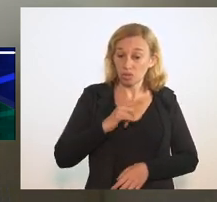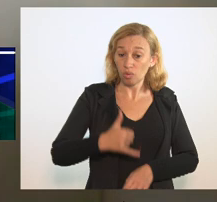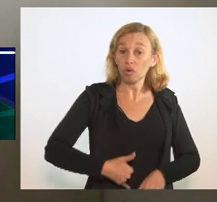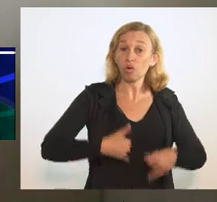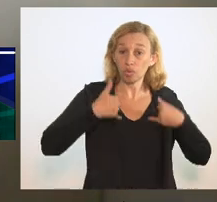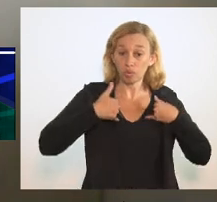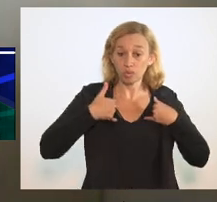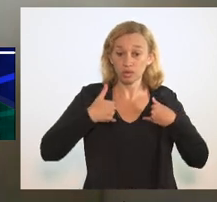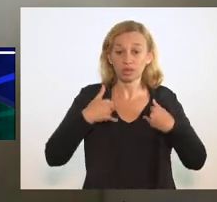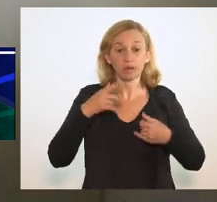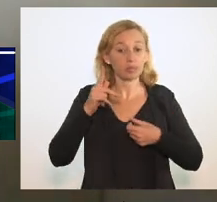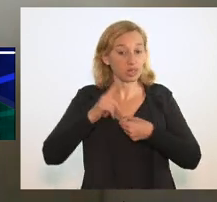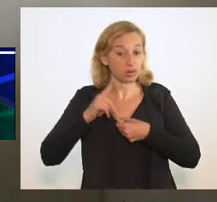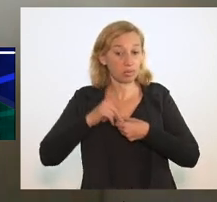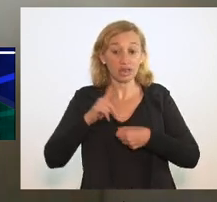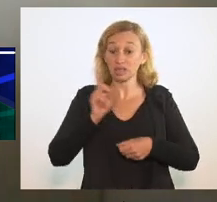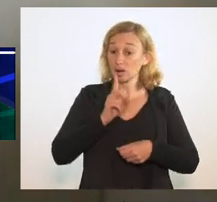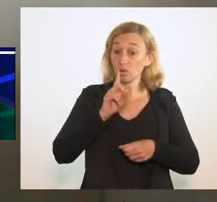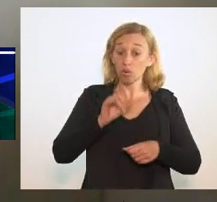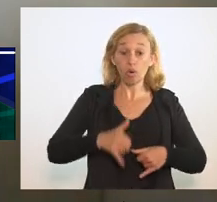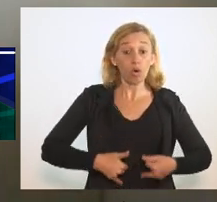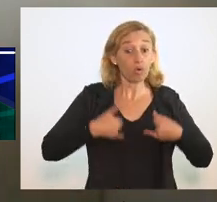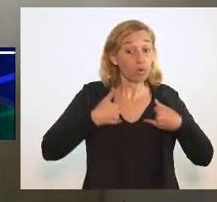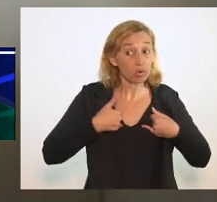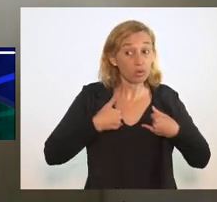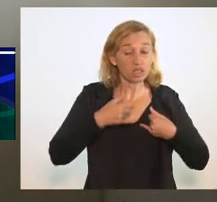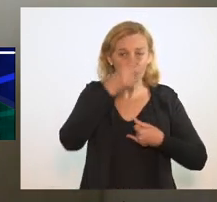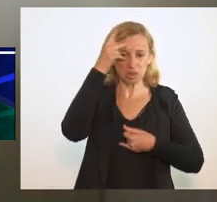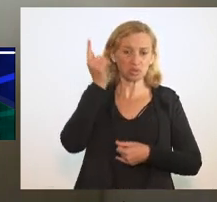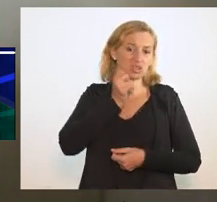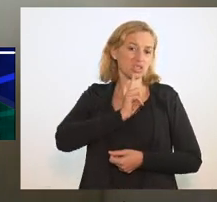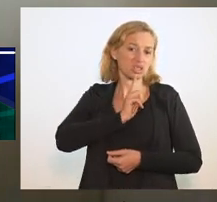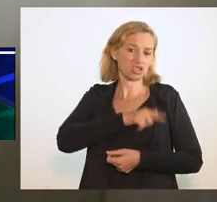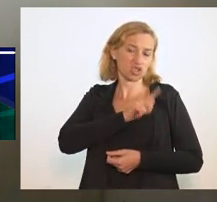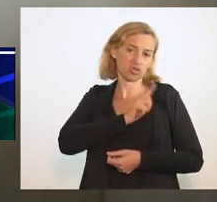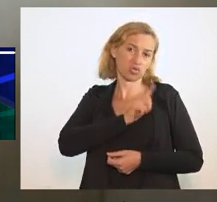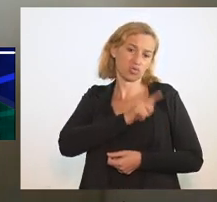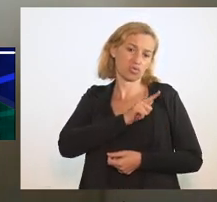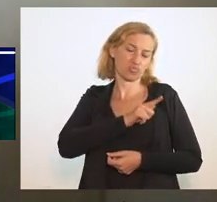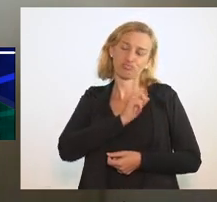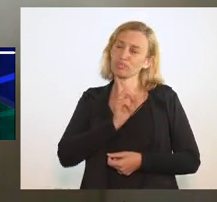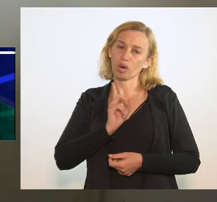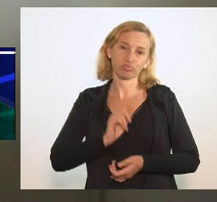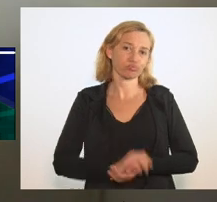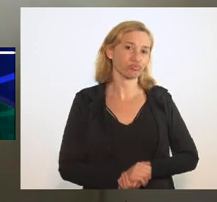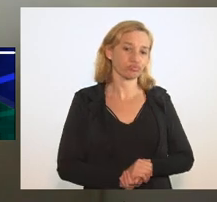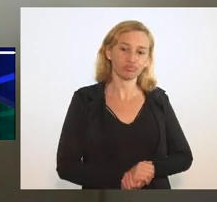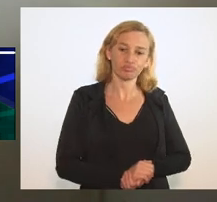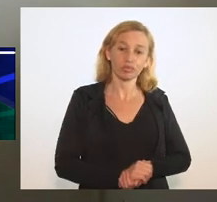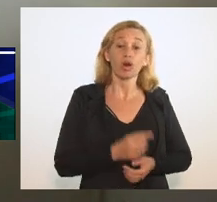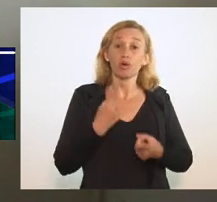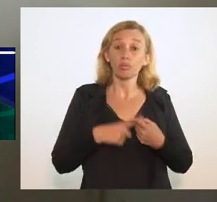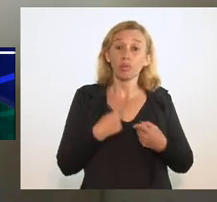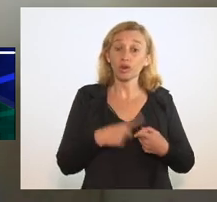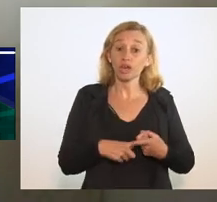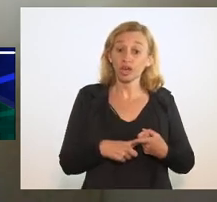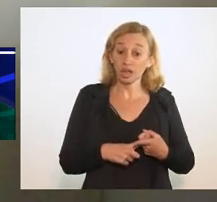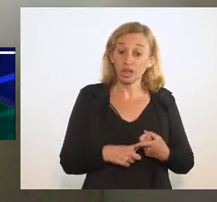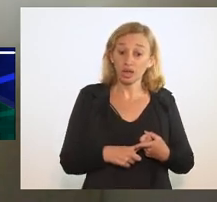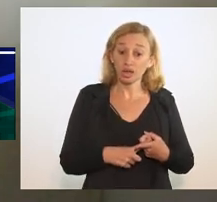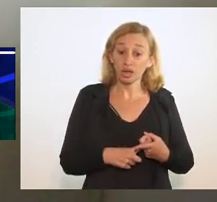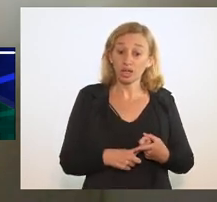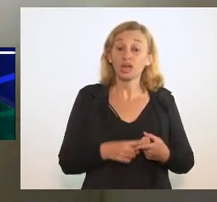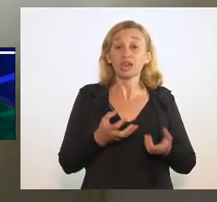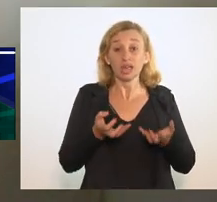Petrobras, mas não me orgulho dos seus gestores. Estou longe de me orgulhar. Porque um negócio, para ser